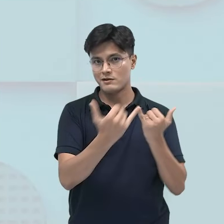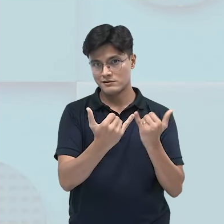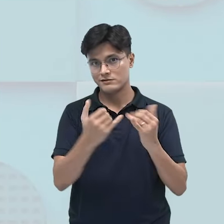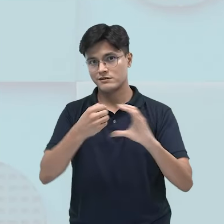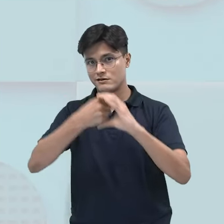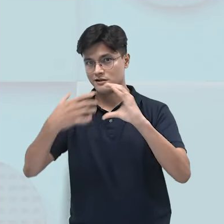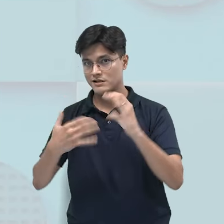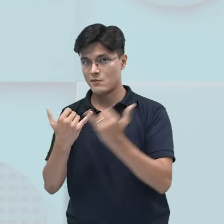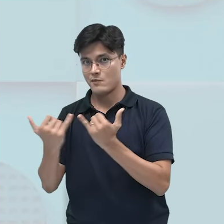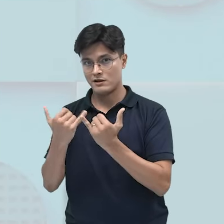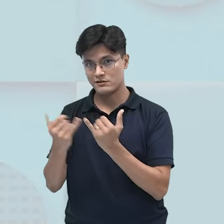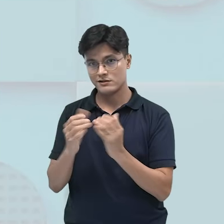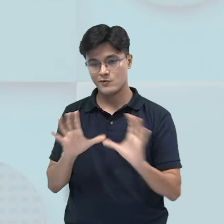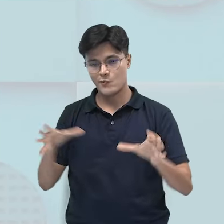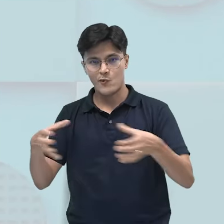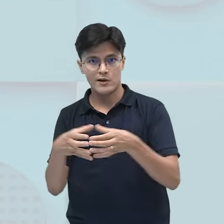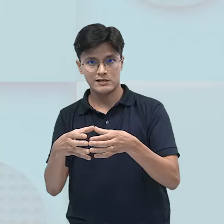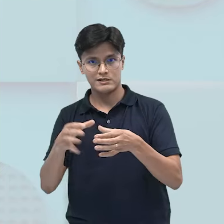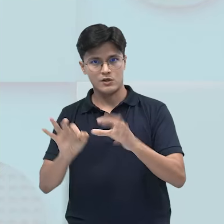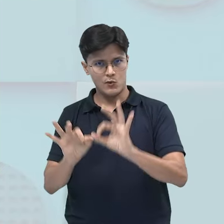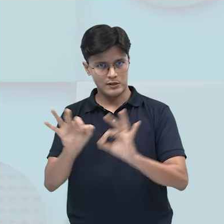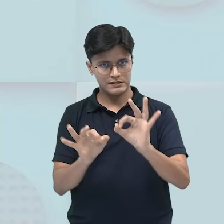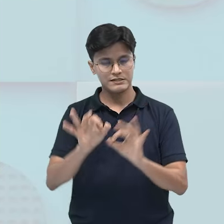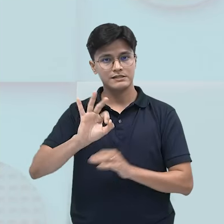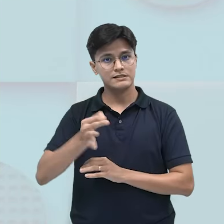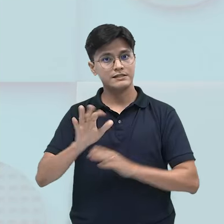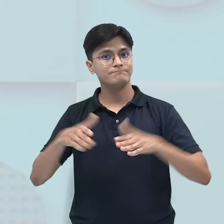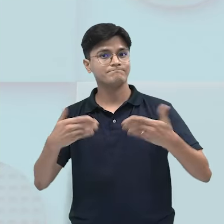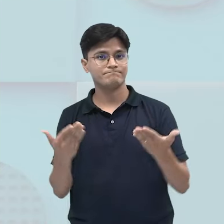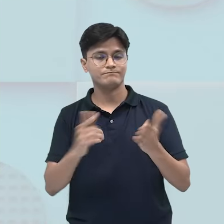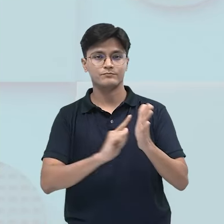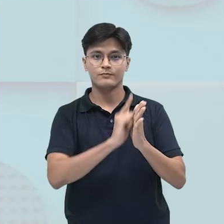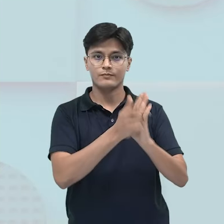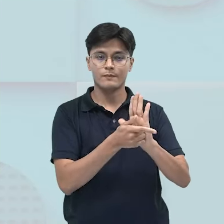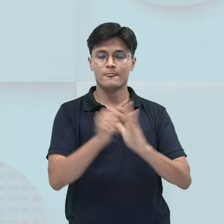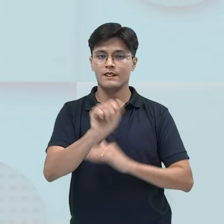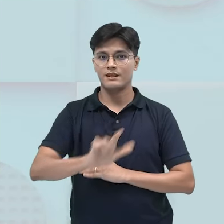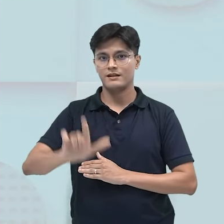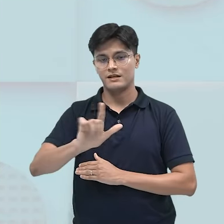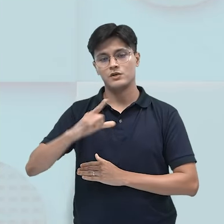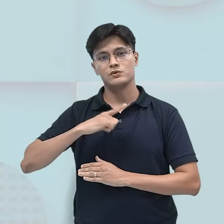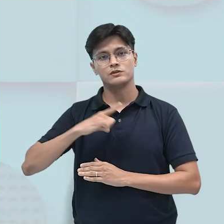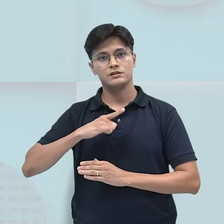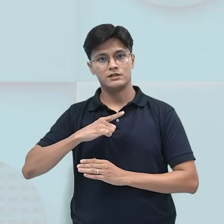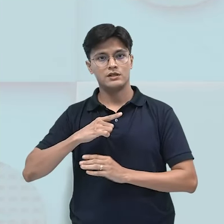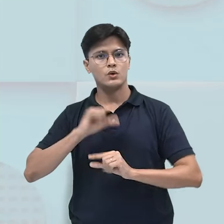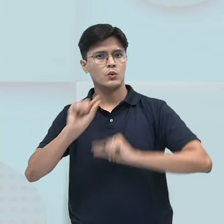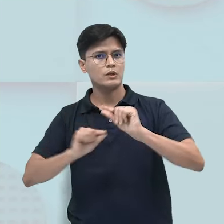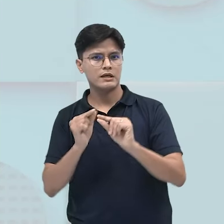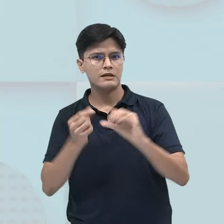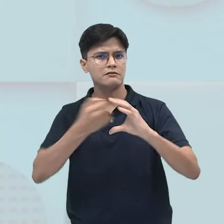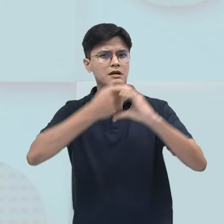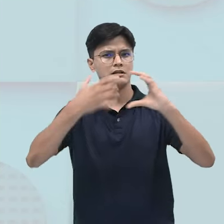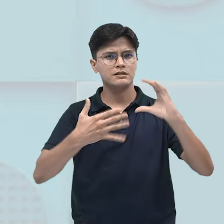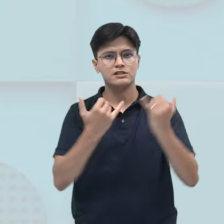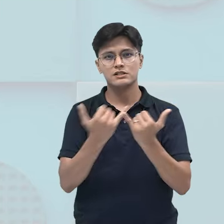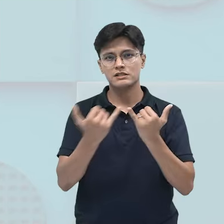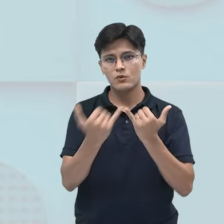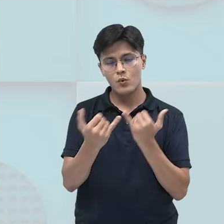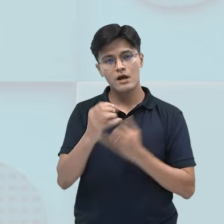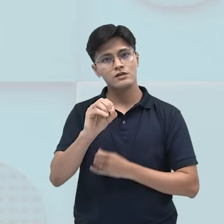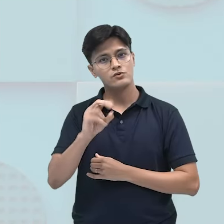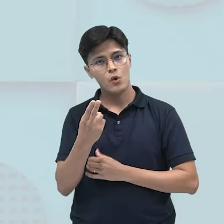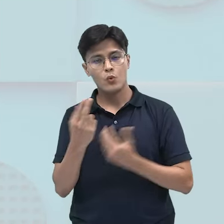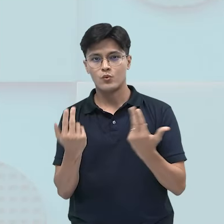ou semelhantes. Então, o gênero literário, ele possui esses atributos que são ou iguais ou ainda